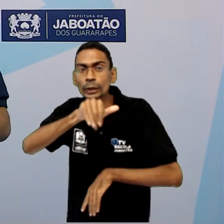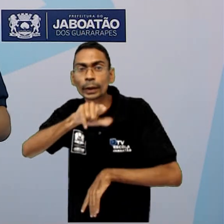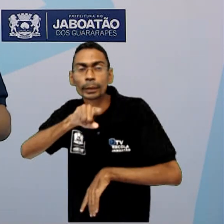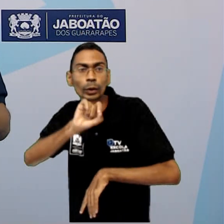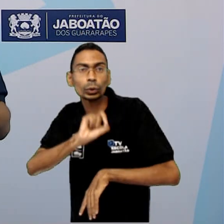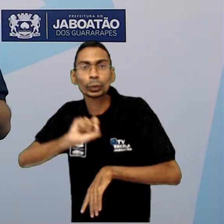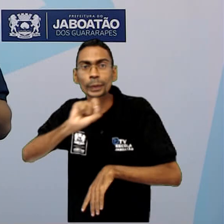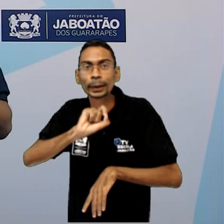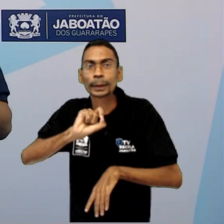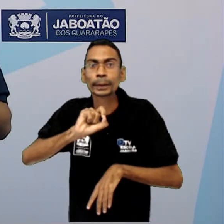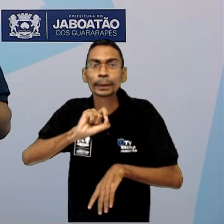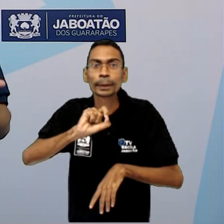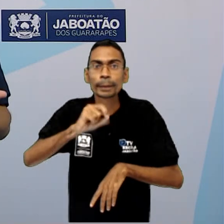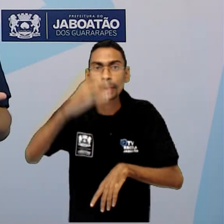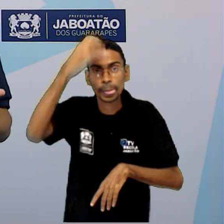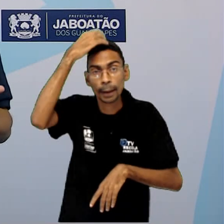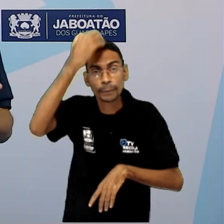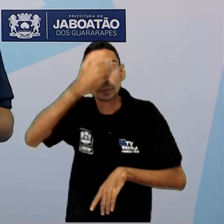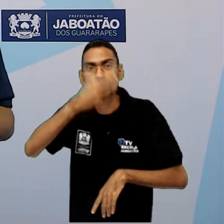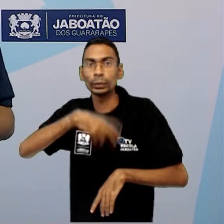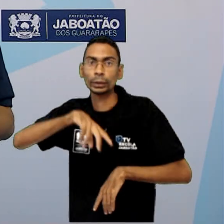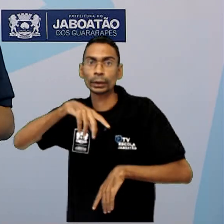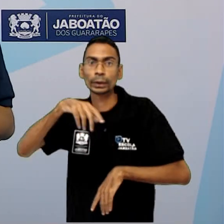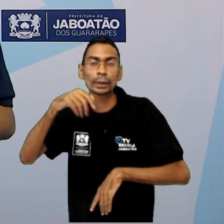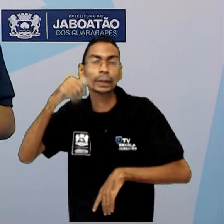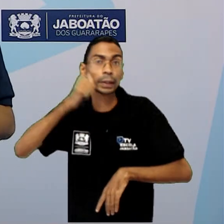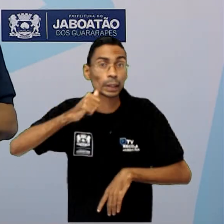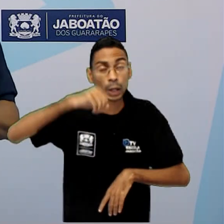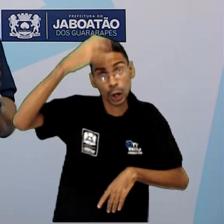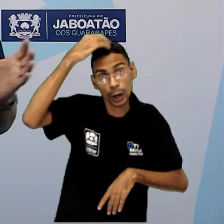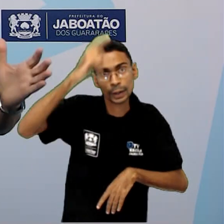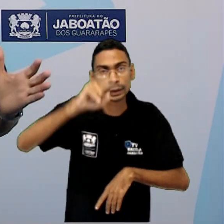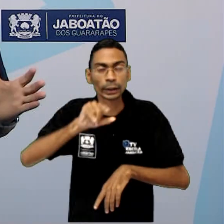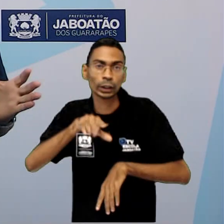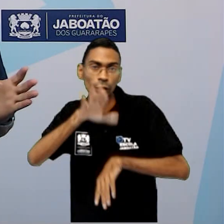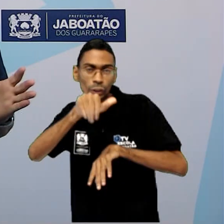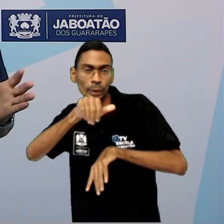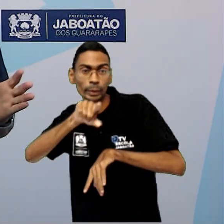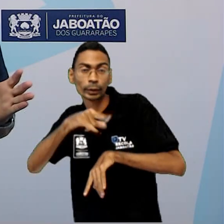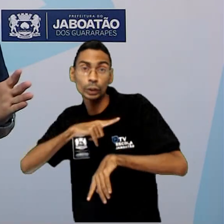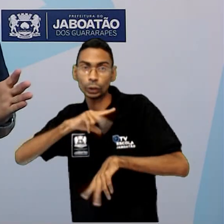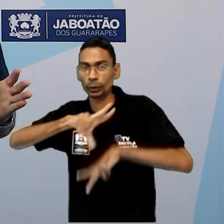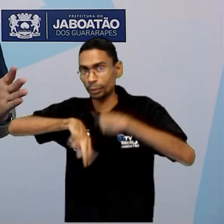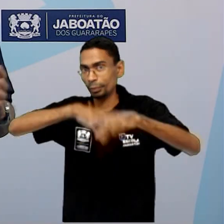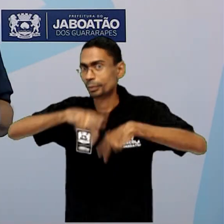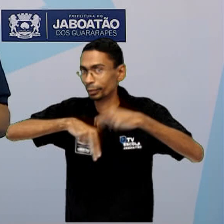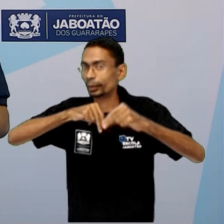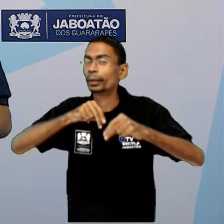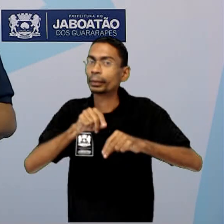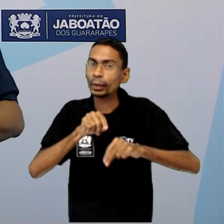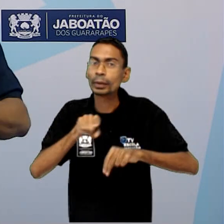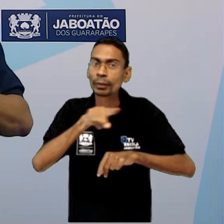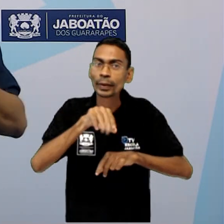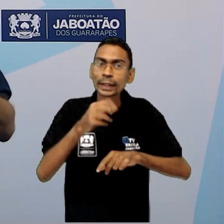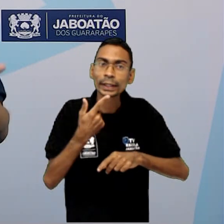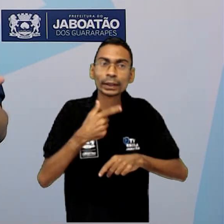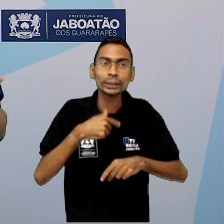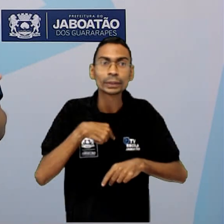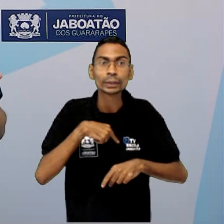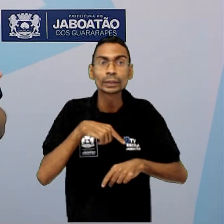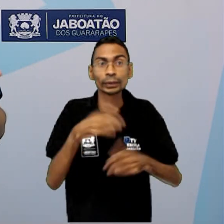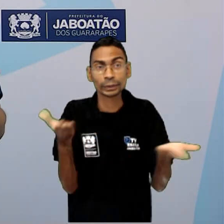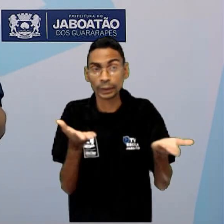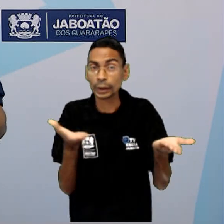nobres, algumas pessoas de posses, e diz, olha, eu tenho um presente para você. Isso o que é? Você vai para o